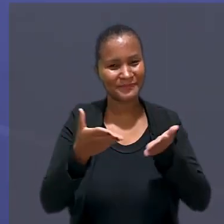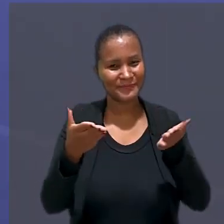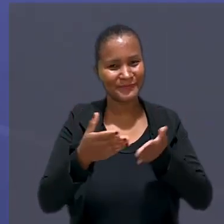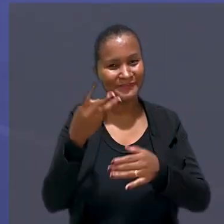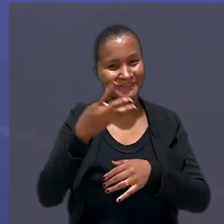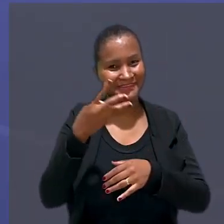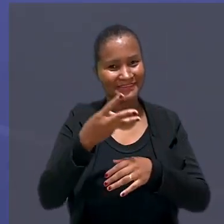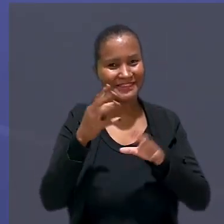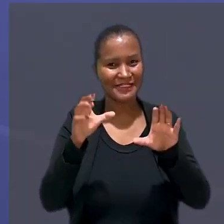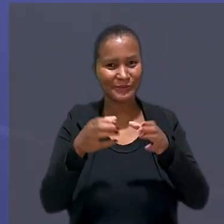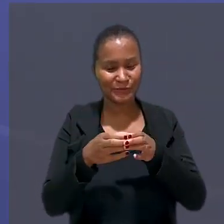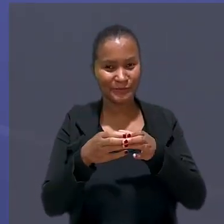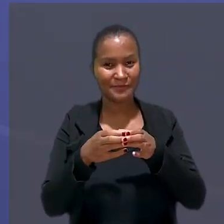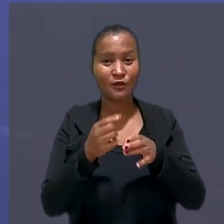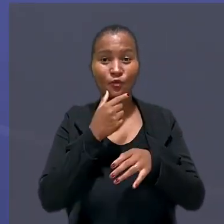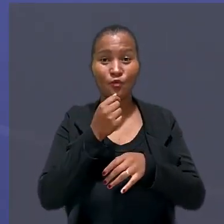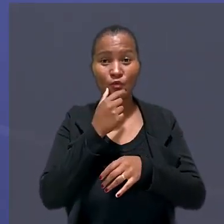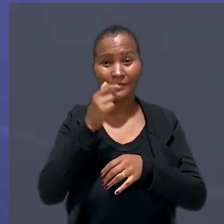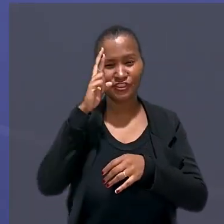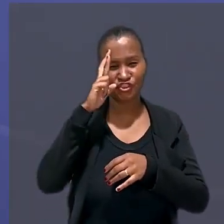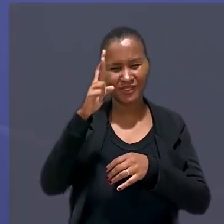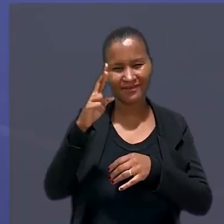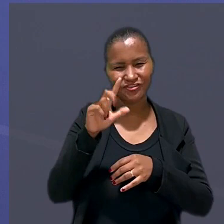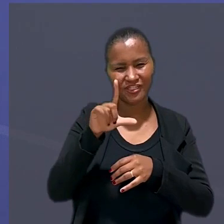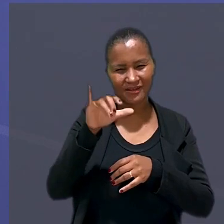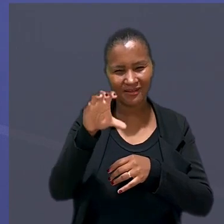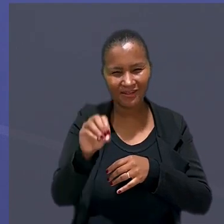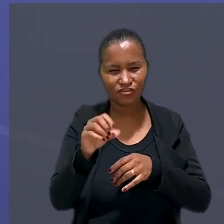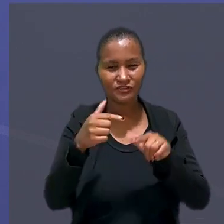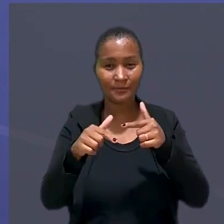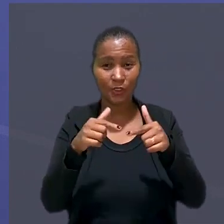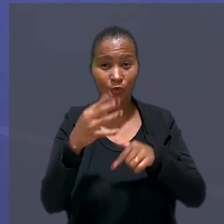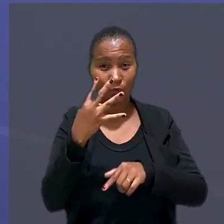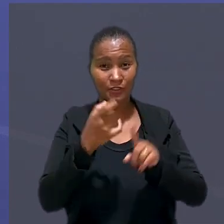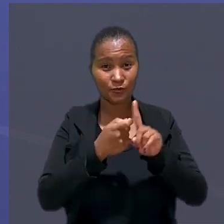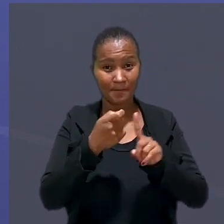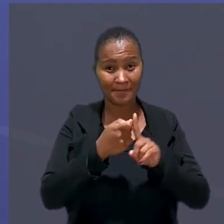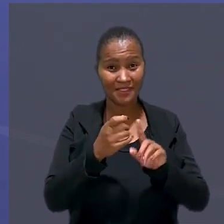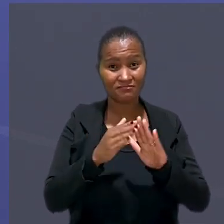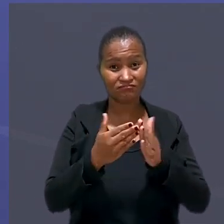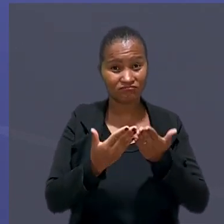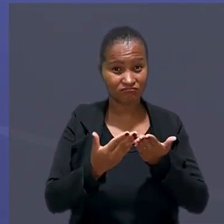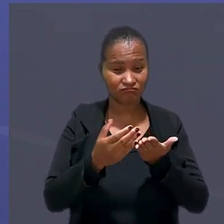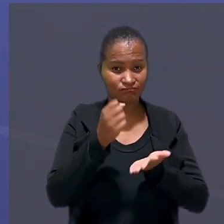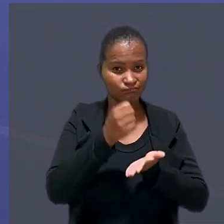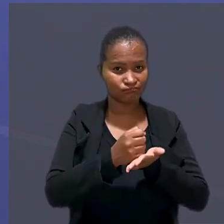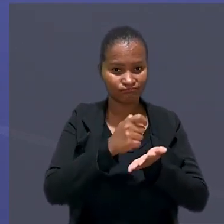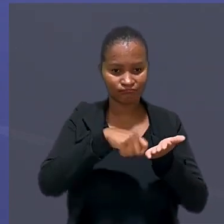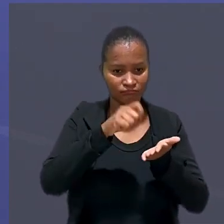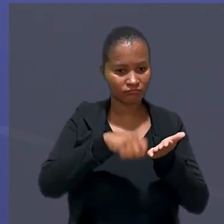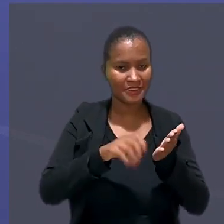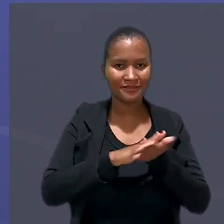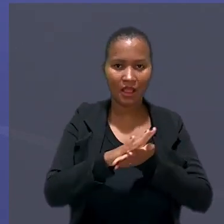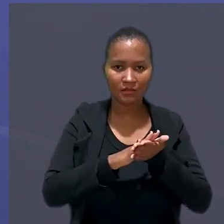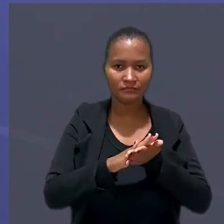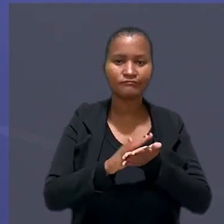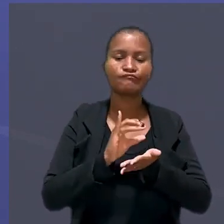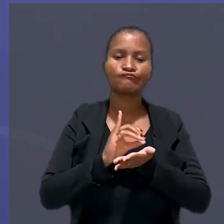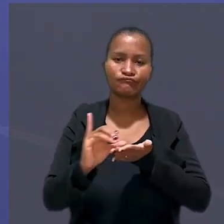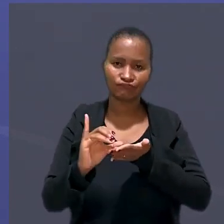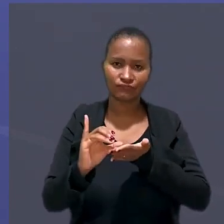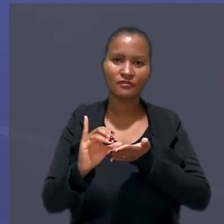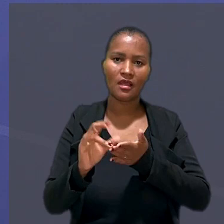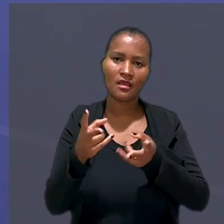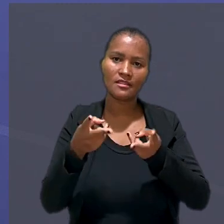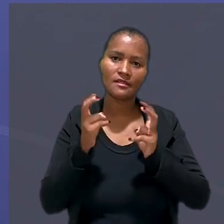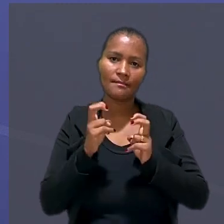Começamos o giro de hoje pela terceira turma. Um gerente de sucata que trabalhou por 4 meses sem registro em carteira vai receber indenização